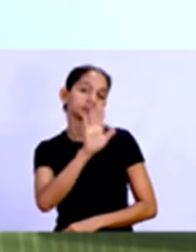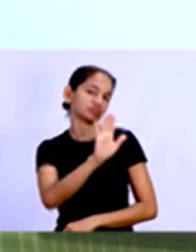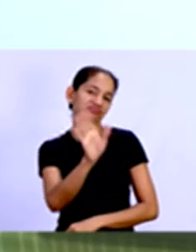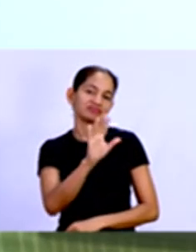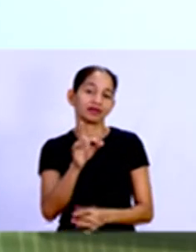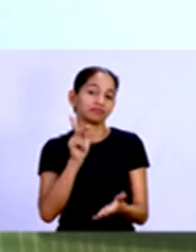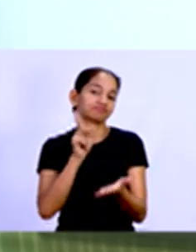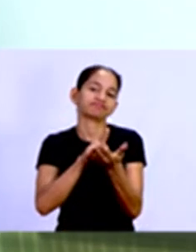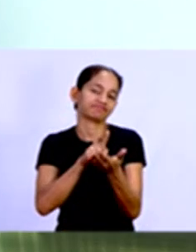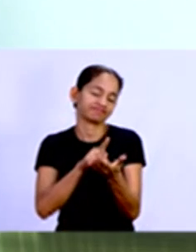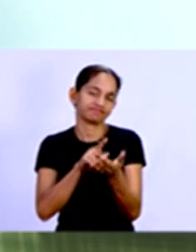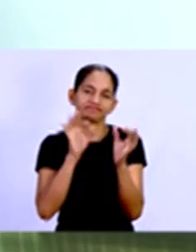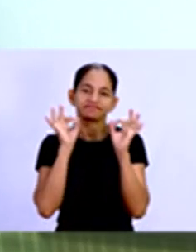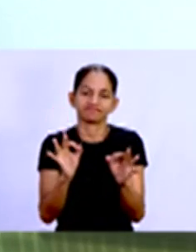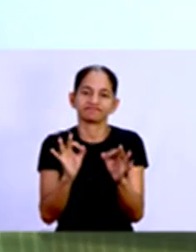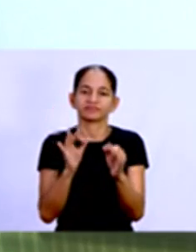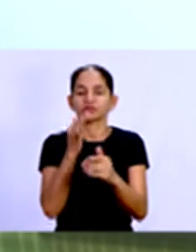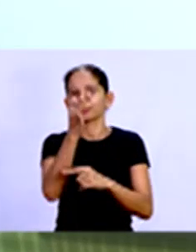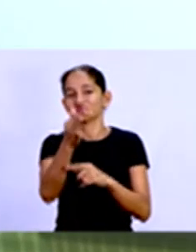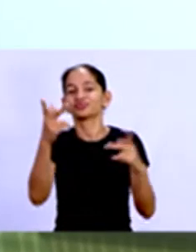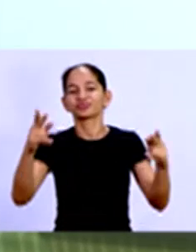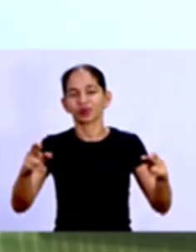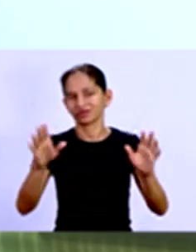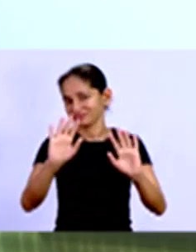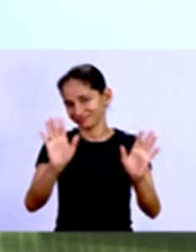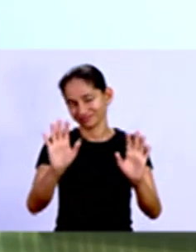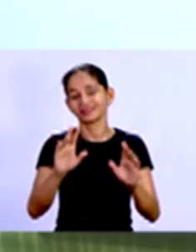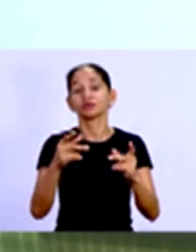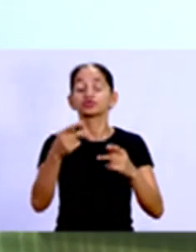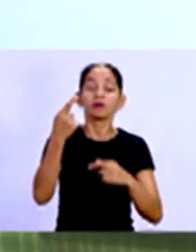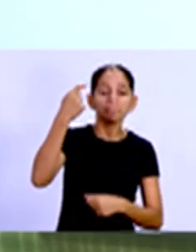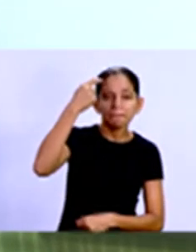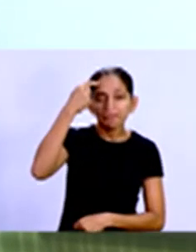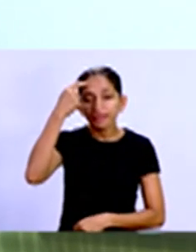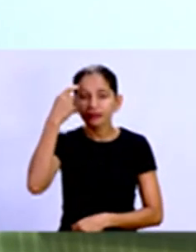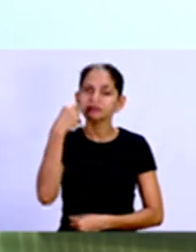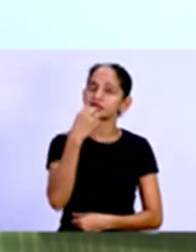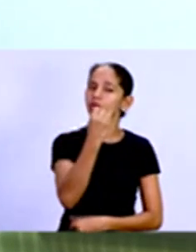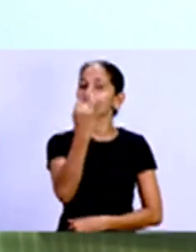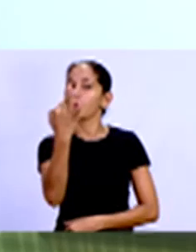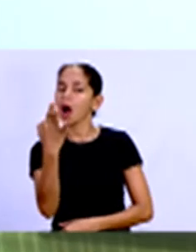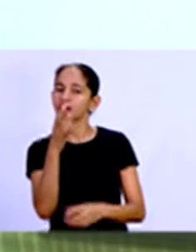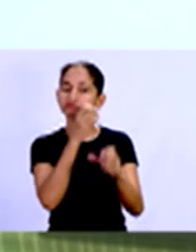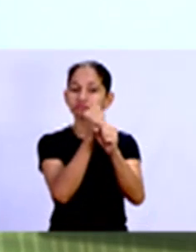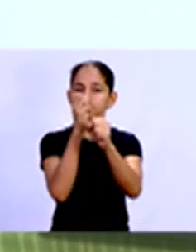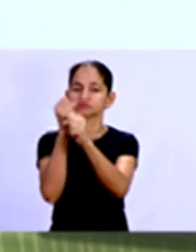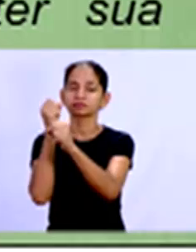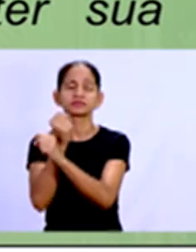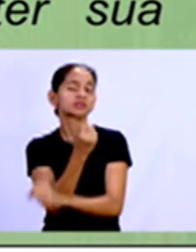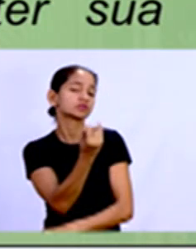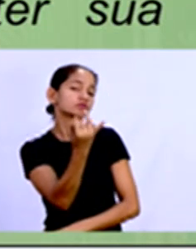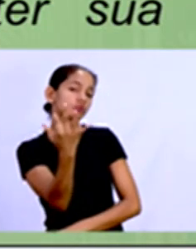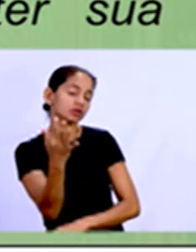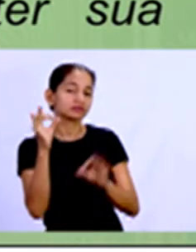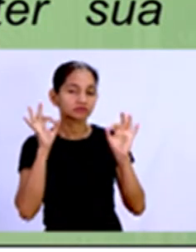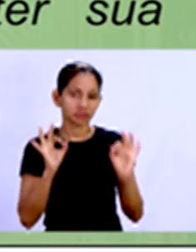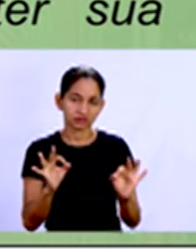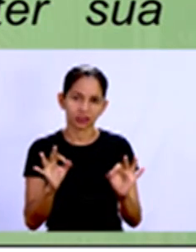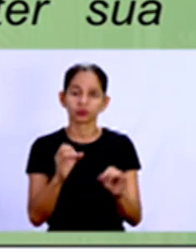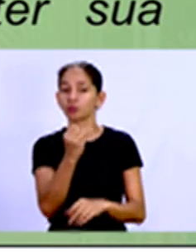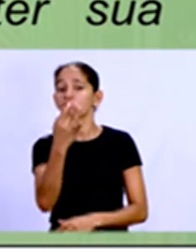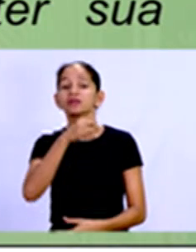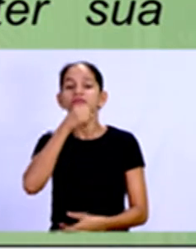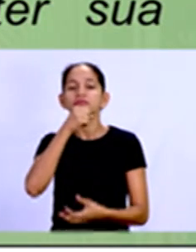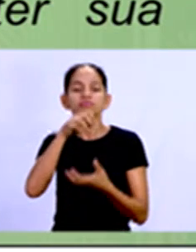Uma perspectiva que teremos para o futuro. Mas isso não significa dizer que nós teremos essa quantidade de